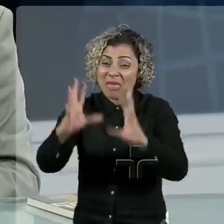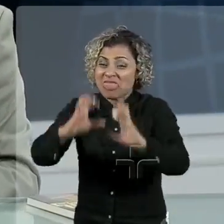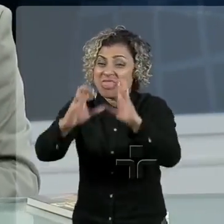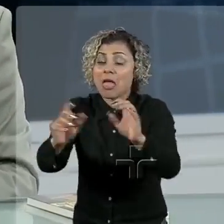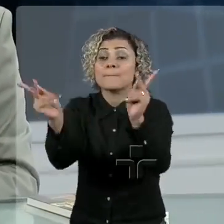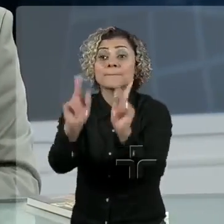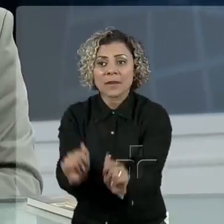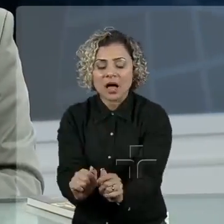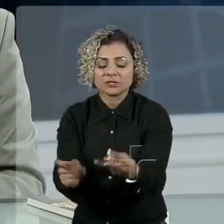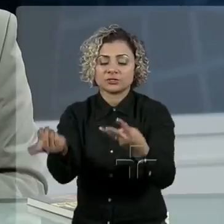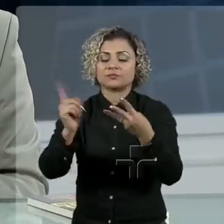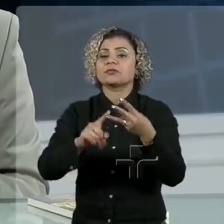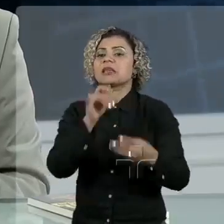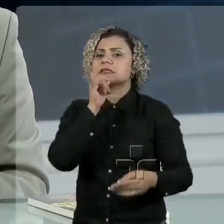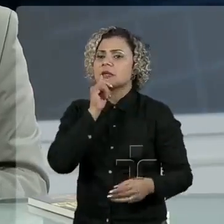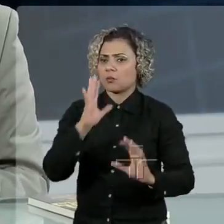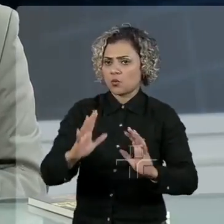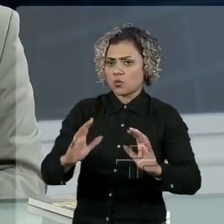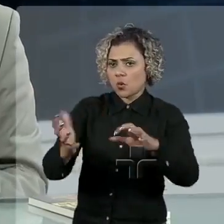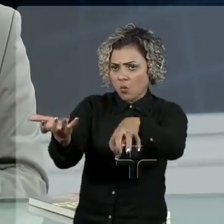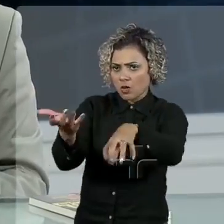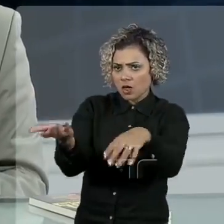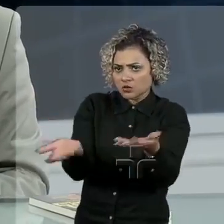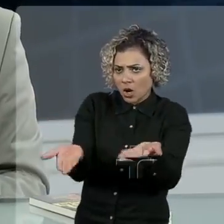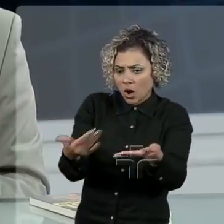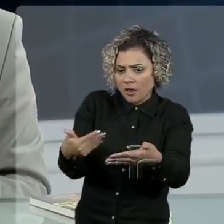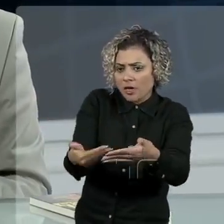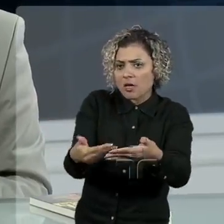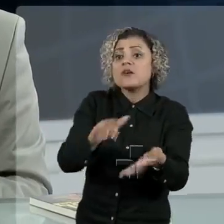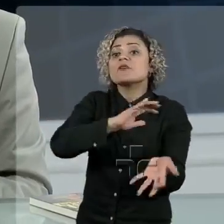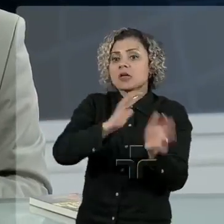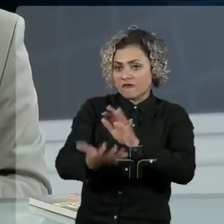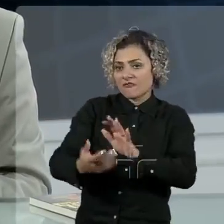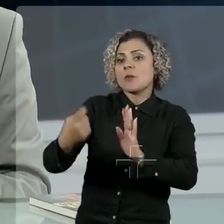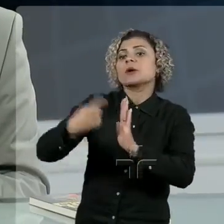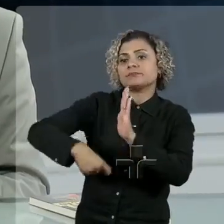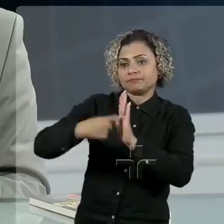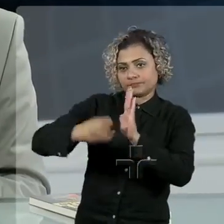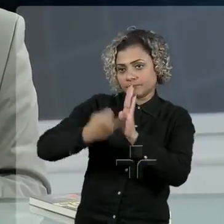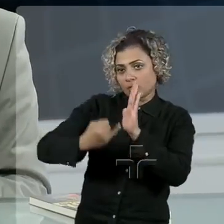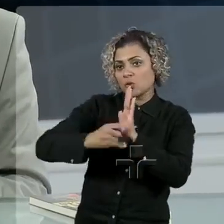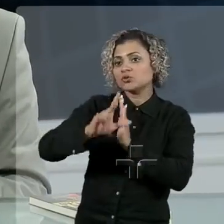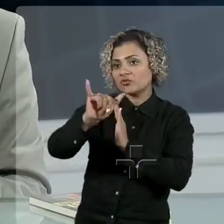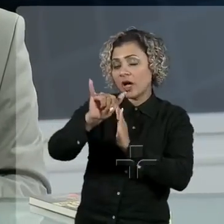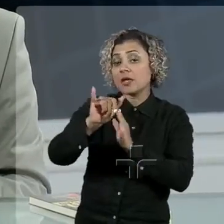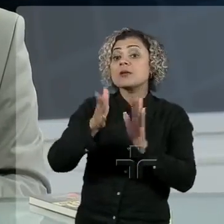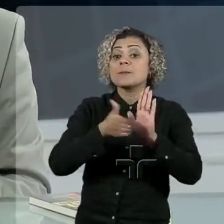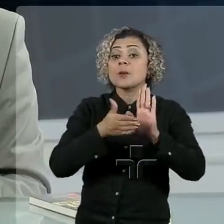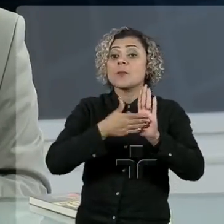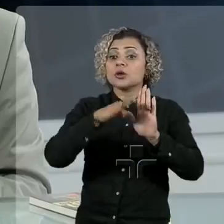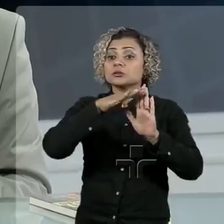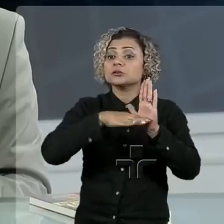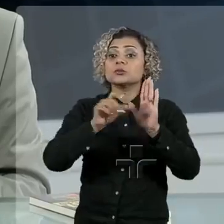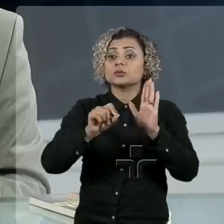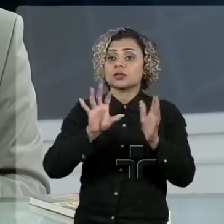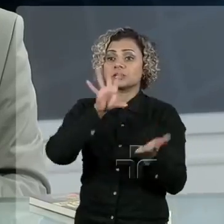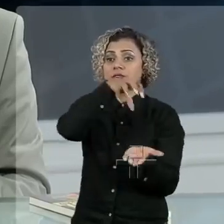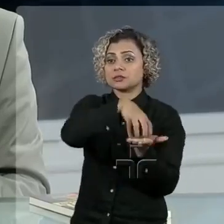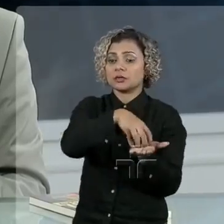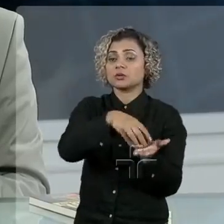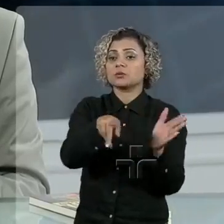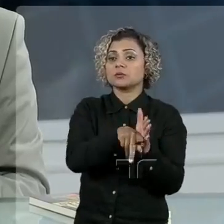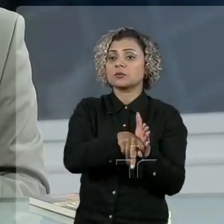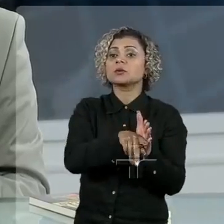Por exemplo, o Congresso Nacional agora vai fazer uma reforma tributária que foi proposta pelo Centro de Cidadania